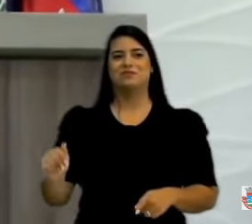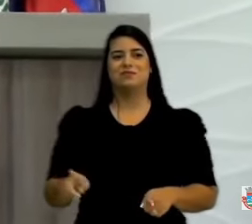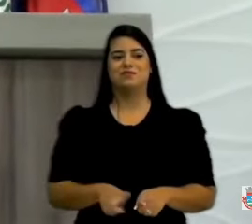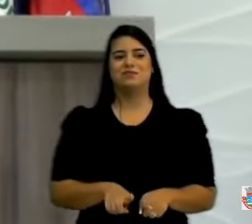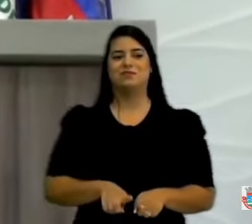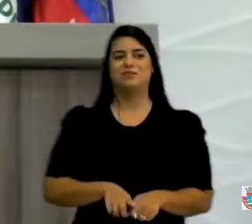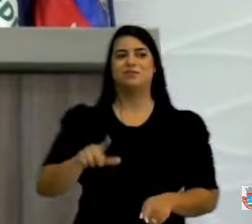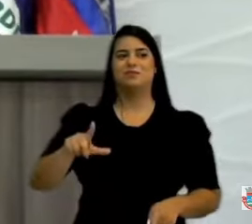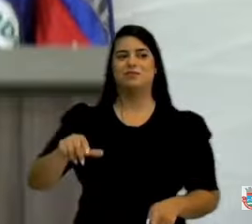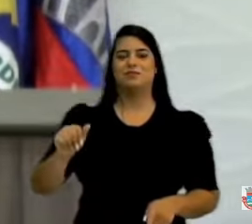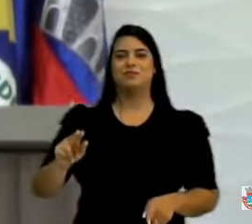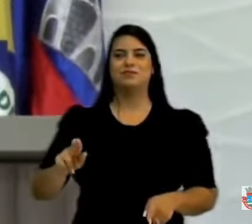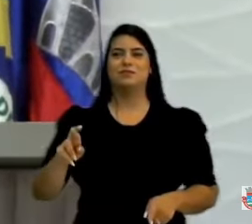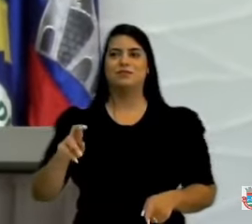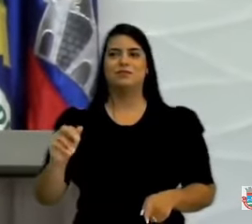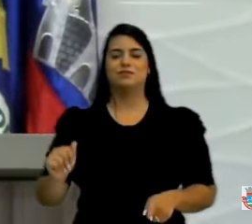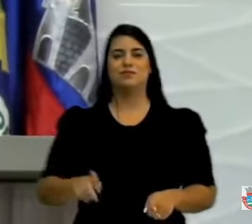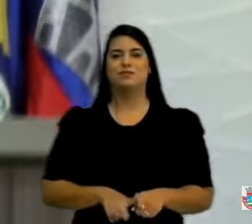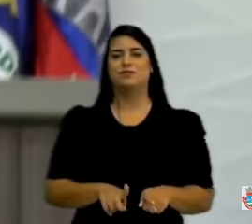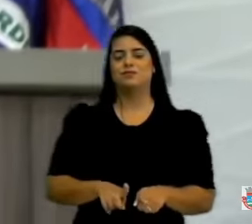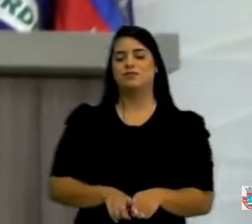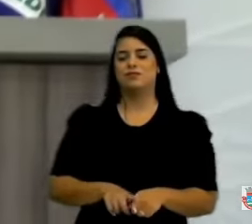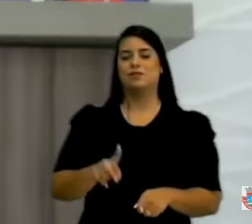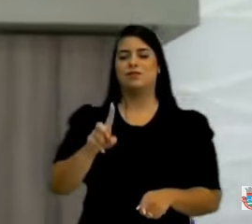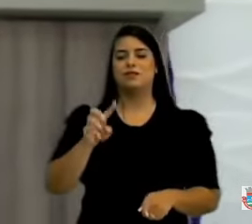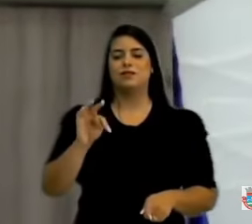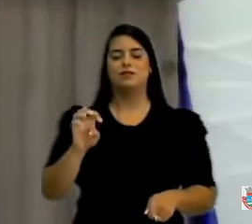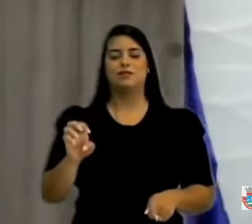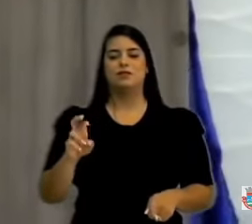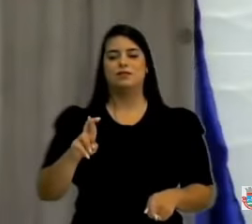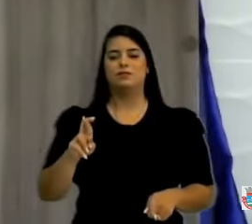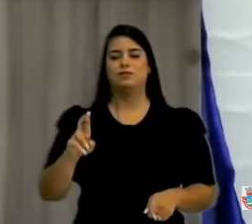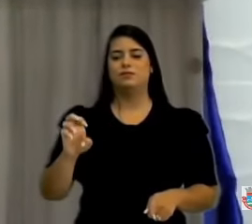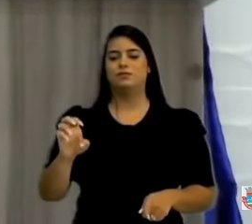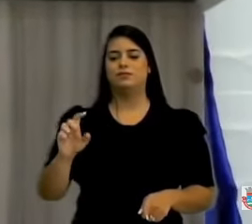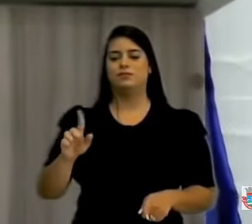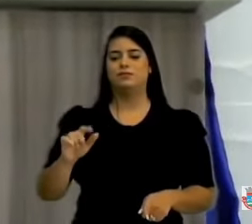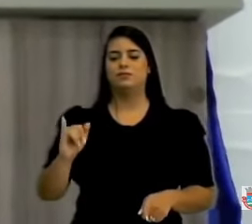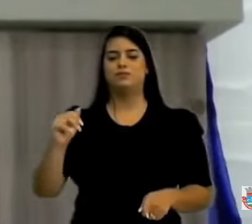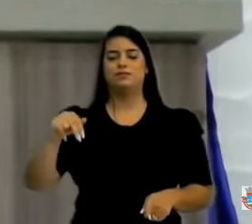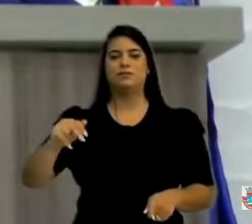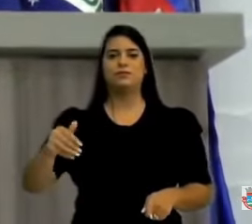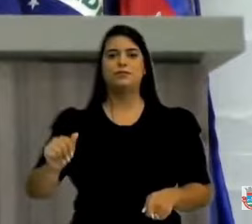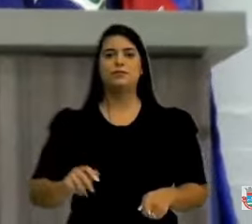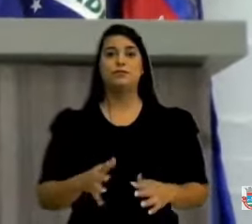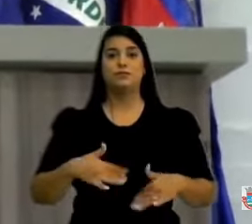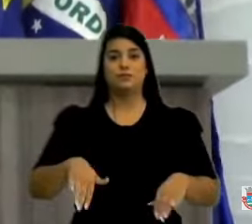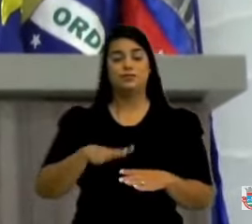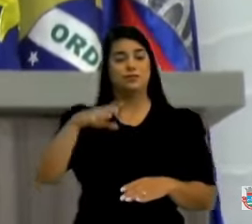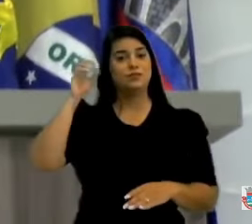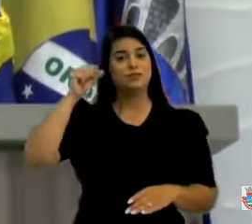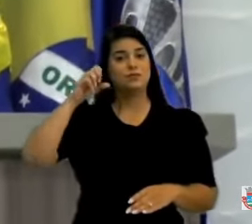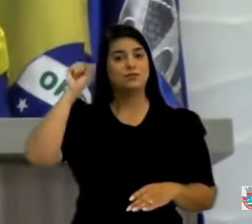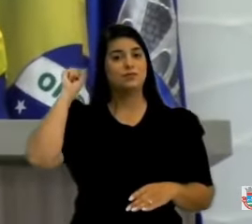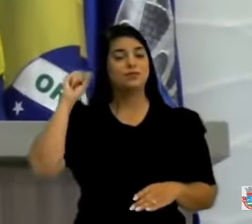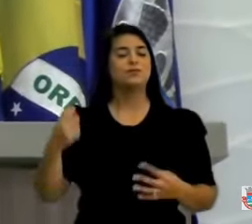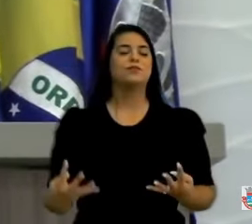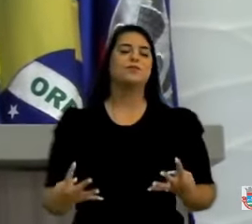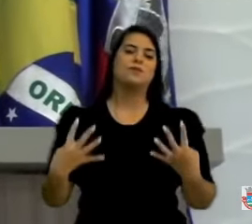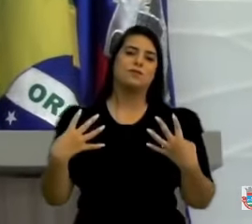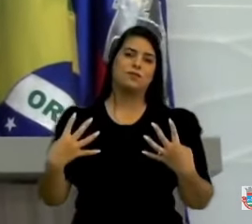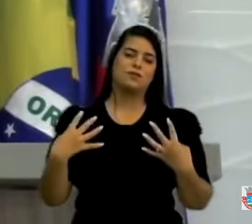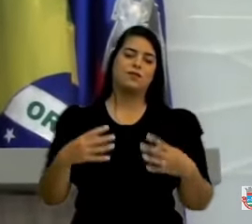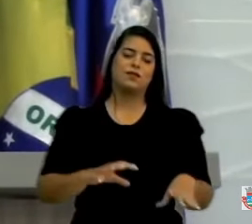dia, Terezinha, da Vila da Jurubeba. Nice, lá do Sítio Calunga. E a todos que nos escuta e que nos acompanha